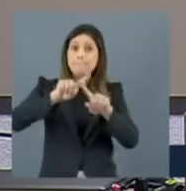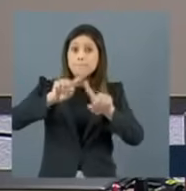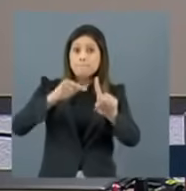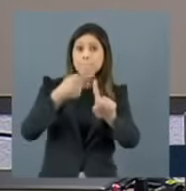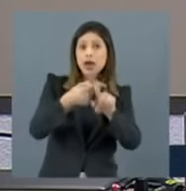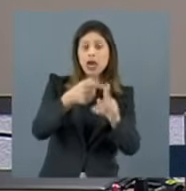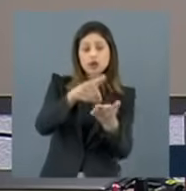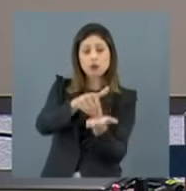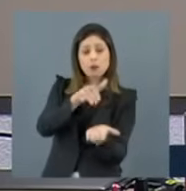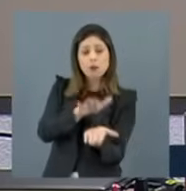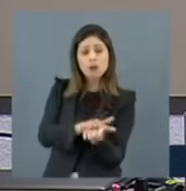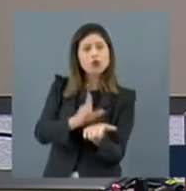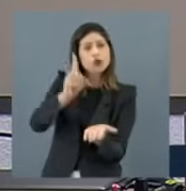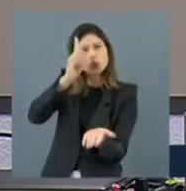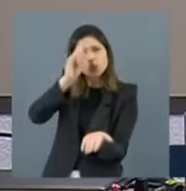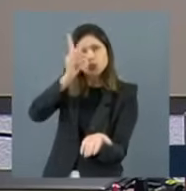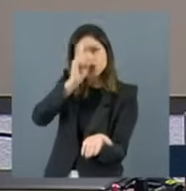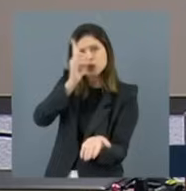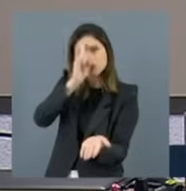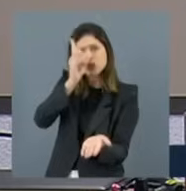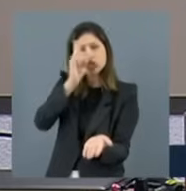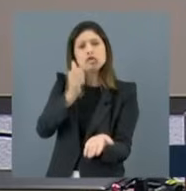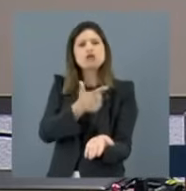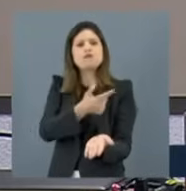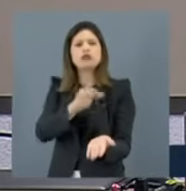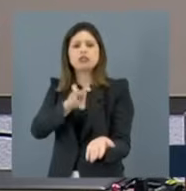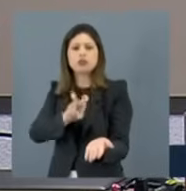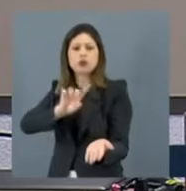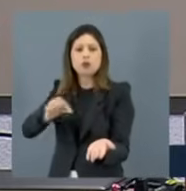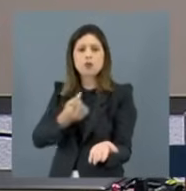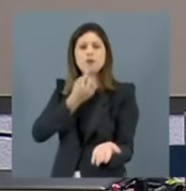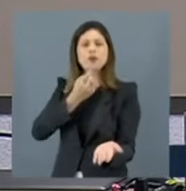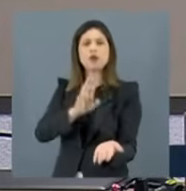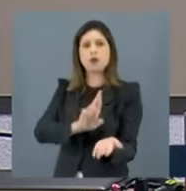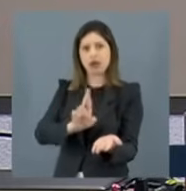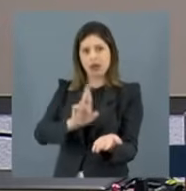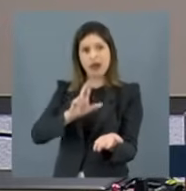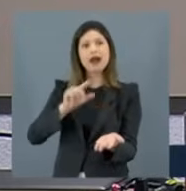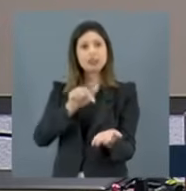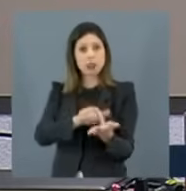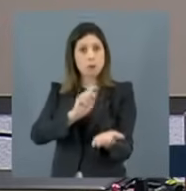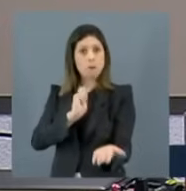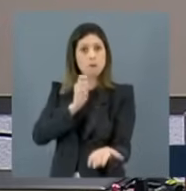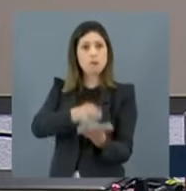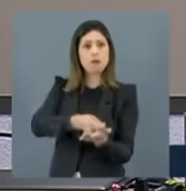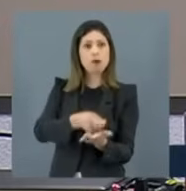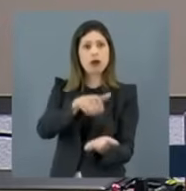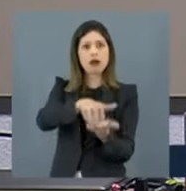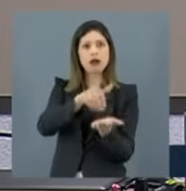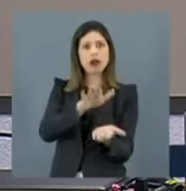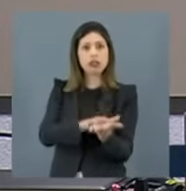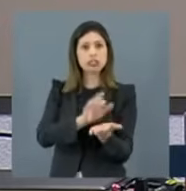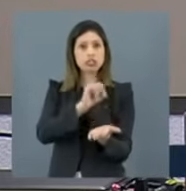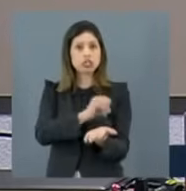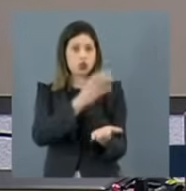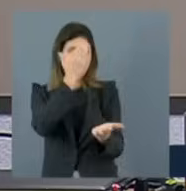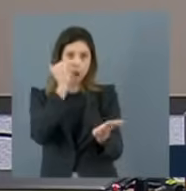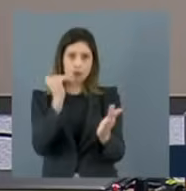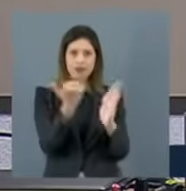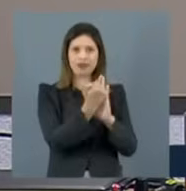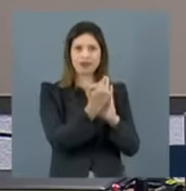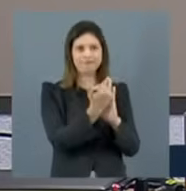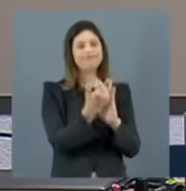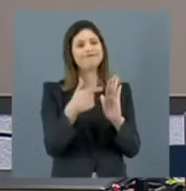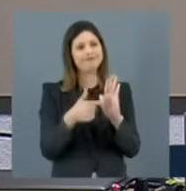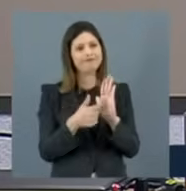mil foi estipulada para jornalistas ou a emissora em caso de descumprimento. Isso